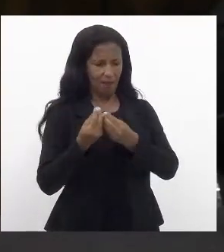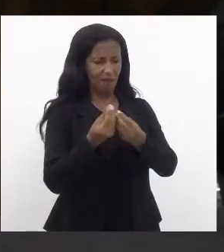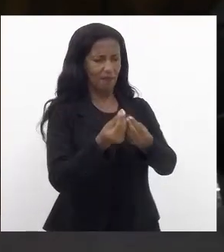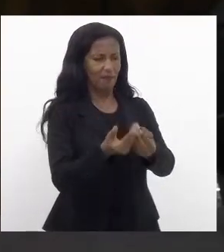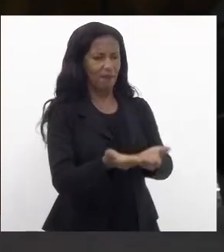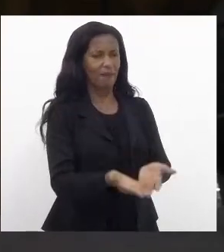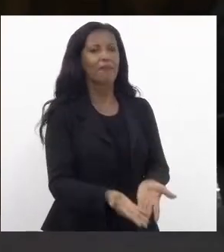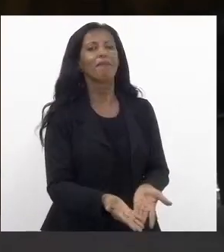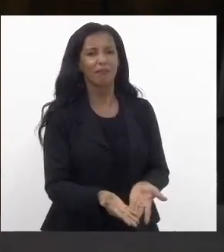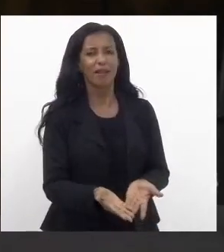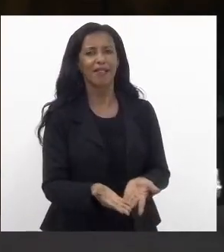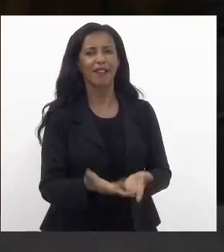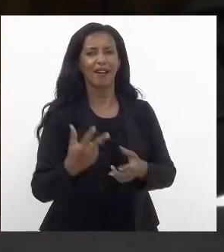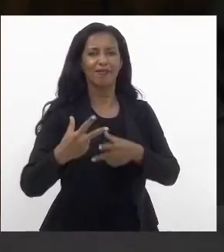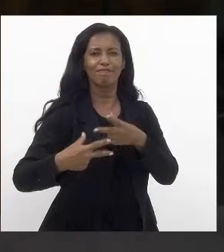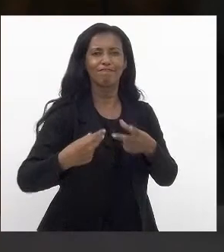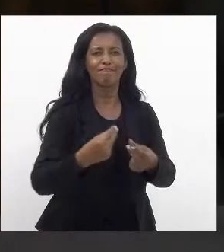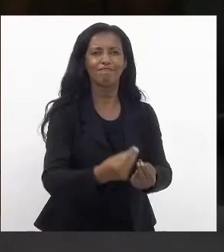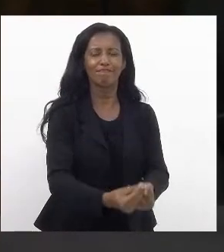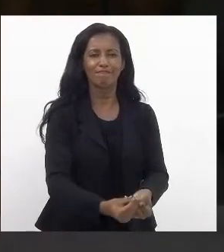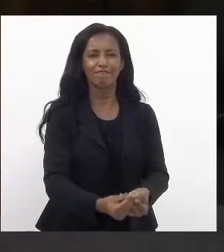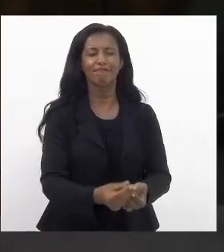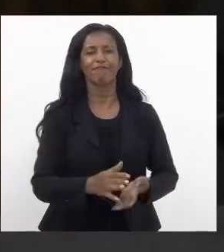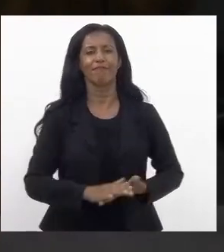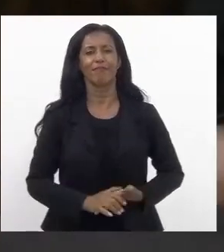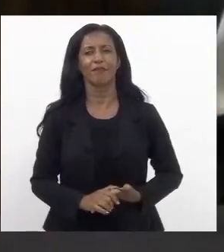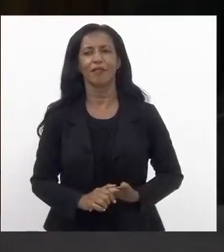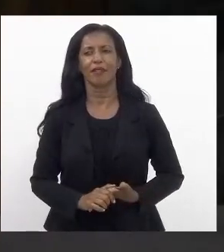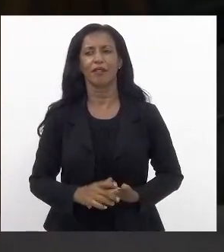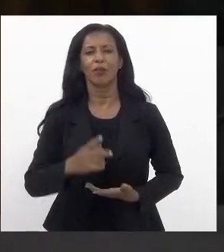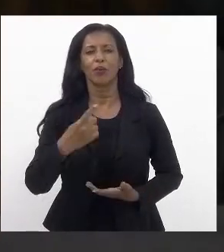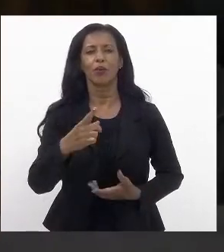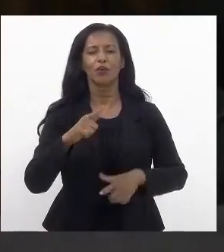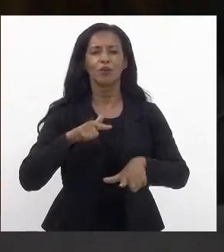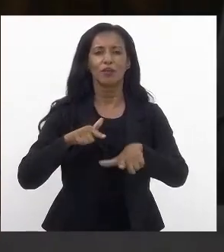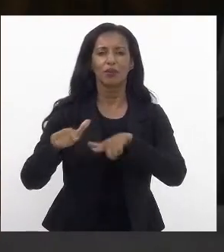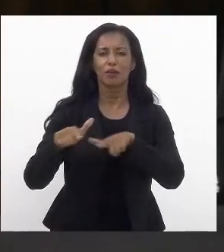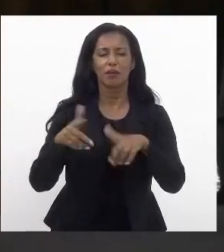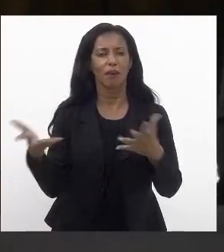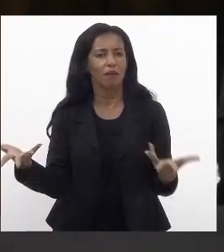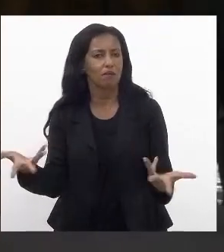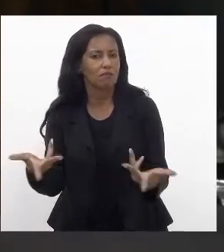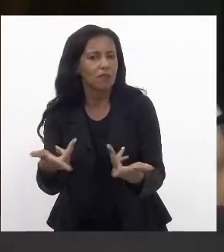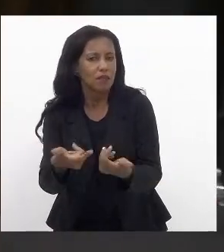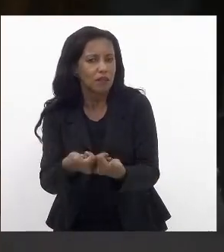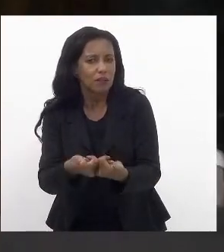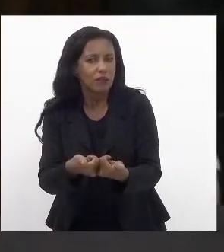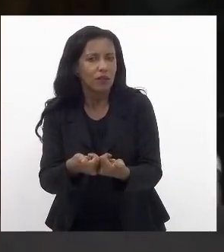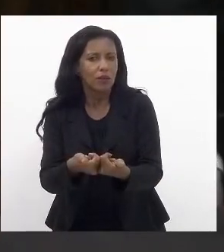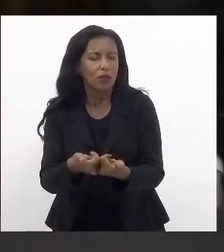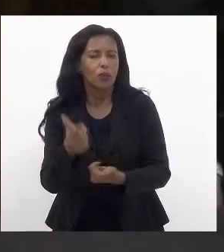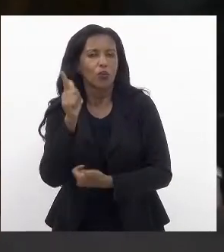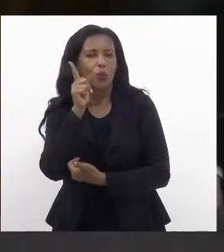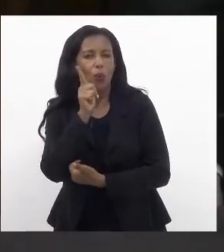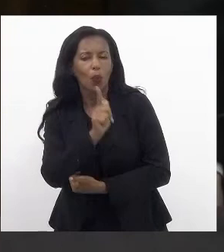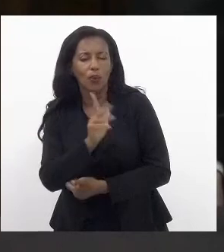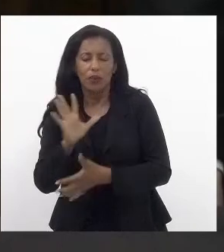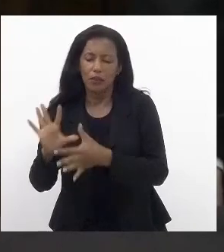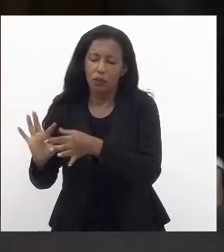O Senhor é belo, sua família é bela, seu trabalho maravilhoso. O Senhor conseguiu